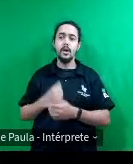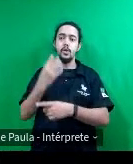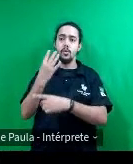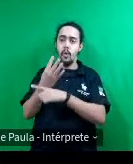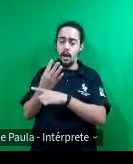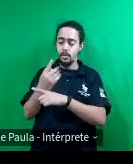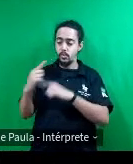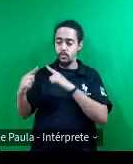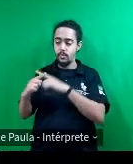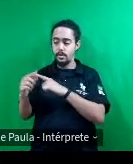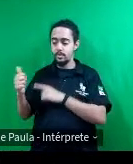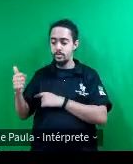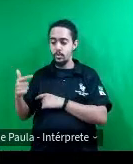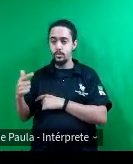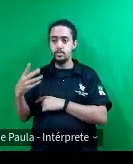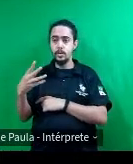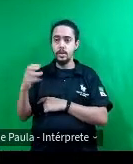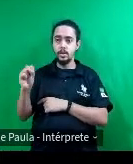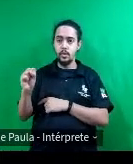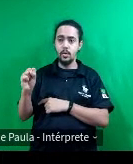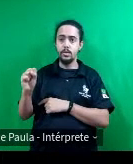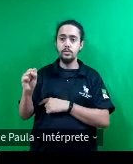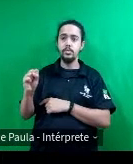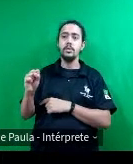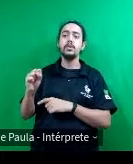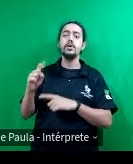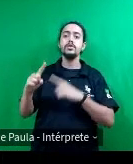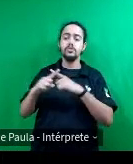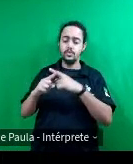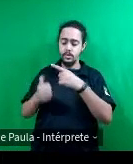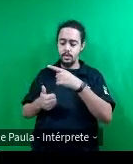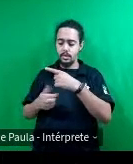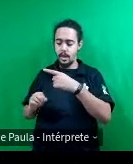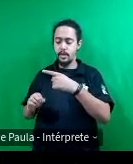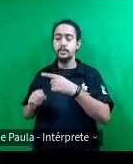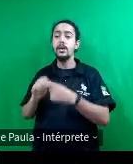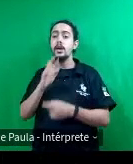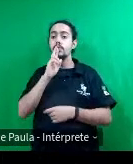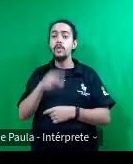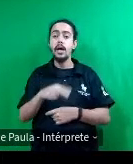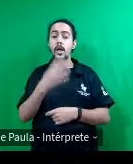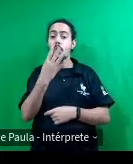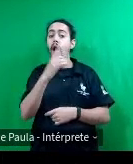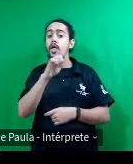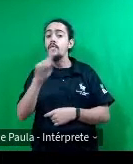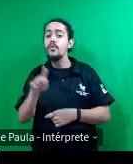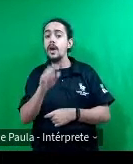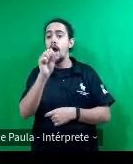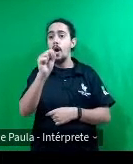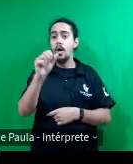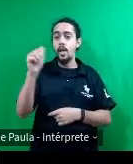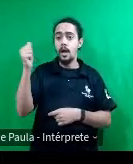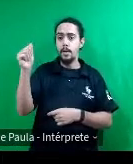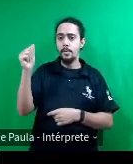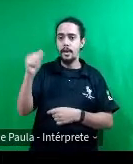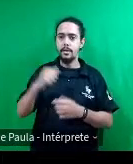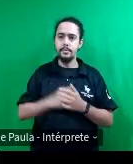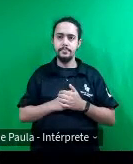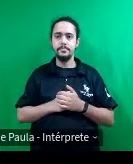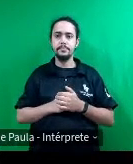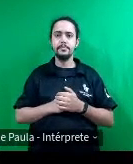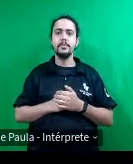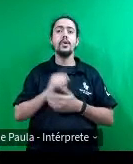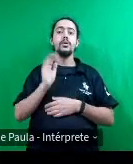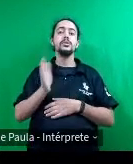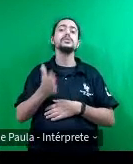12, 48, dividido por 10, 4,8 amperes. Bacana? Já determinei que desce